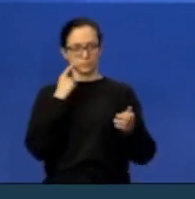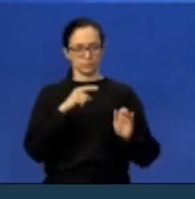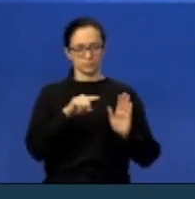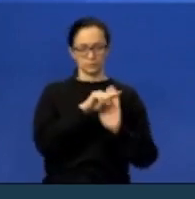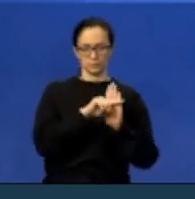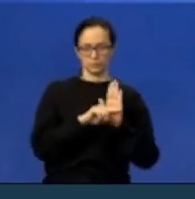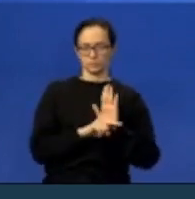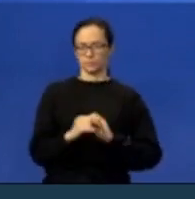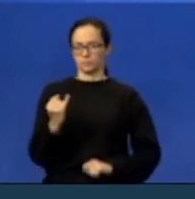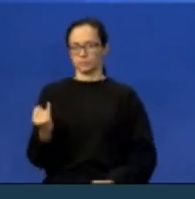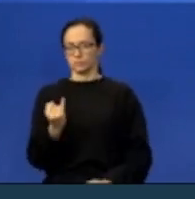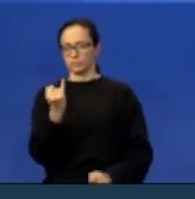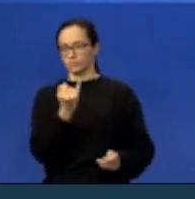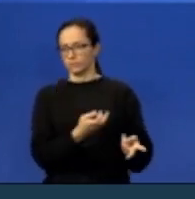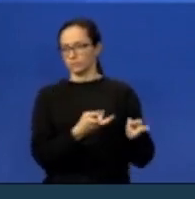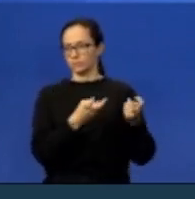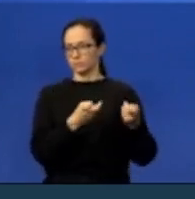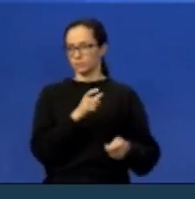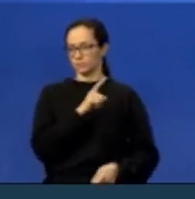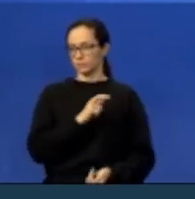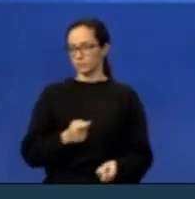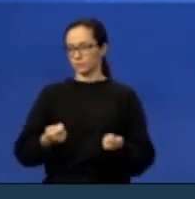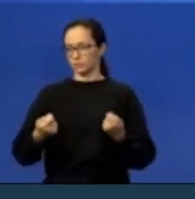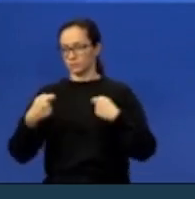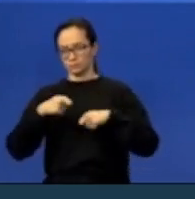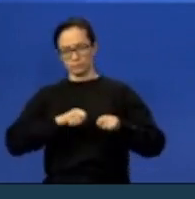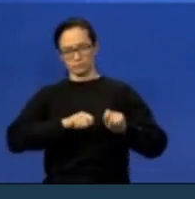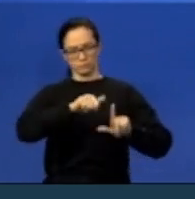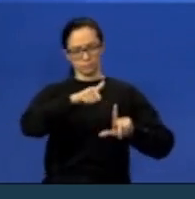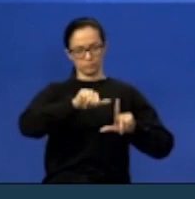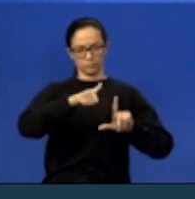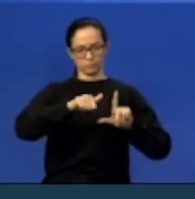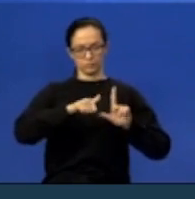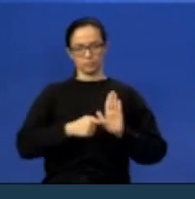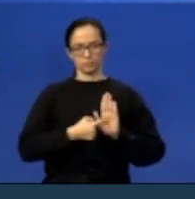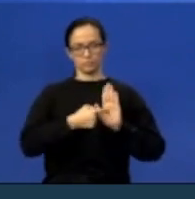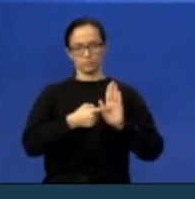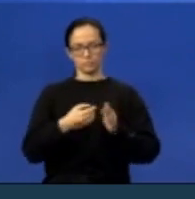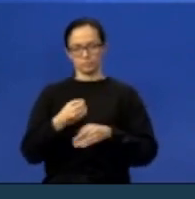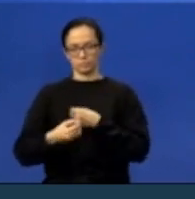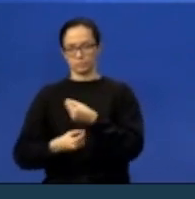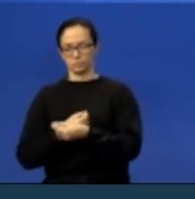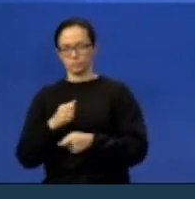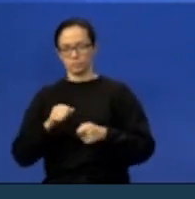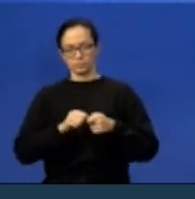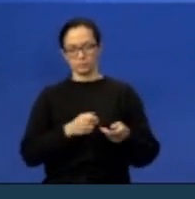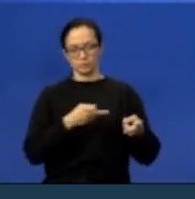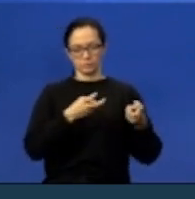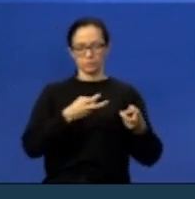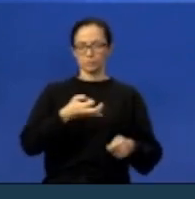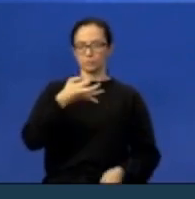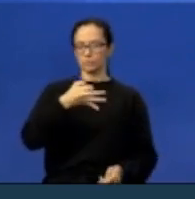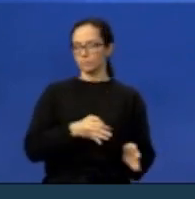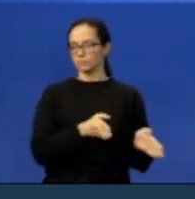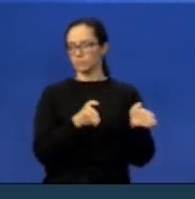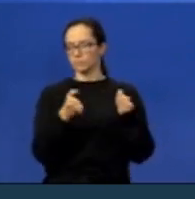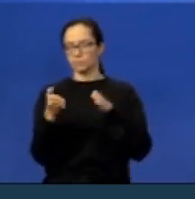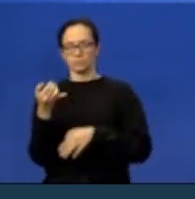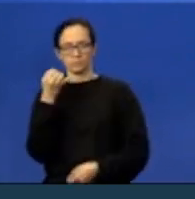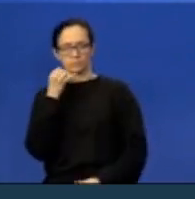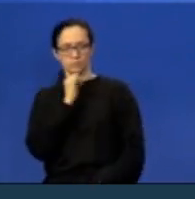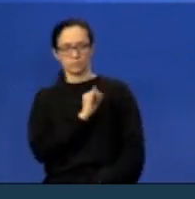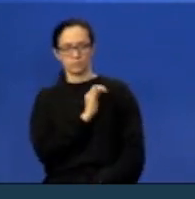muito importante, ele precisa ser indicado para fazer essa avaliação da atividade elétrica